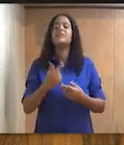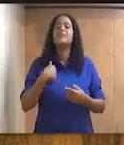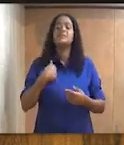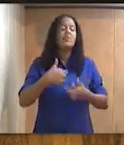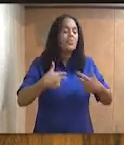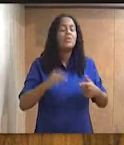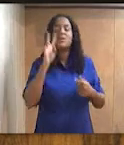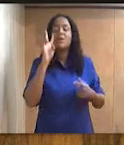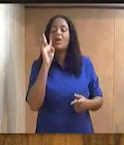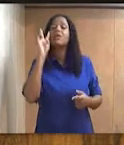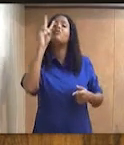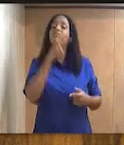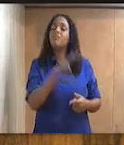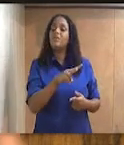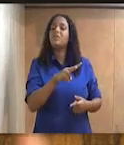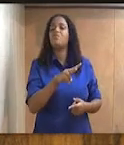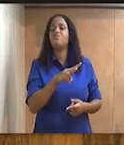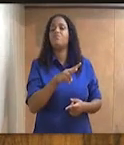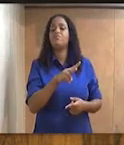tragédias.